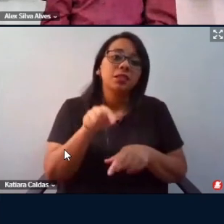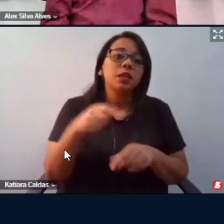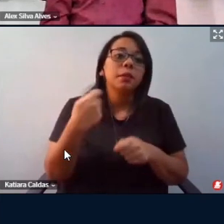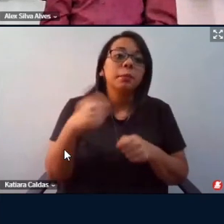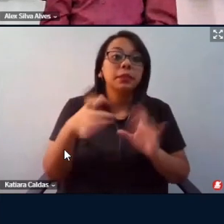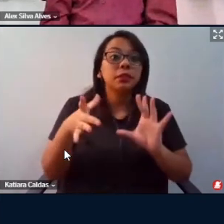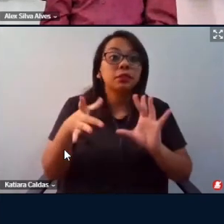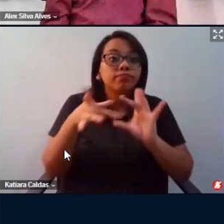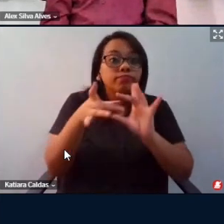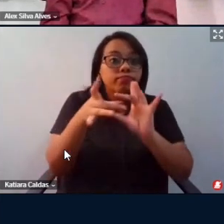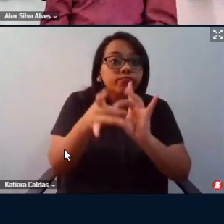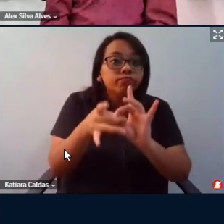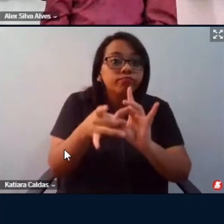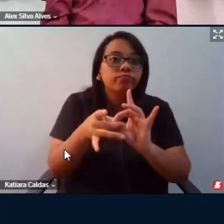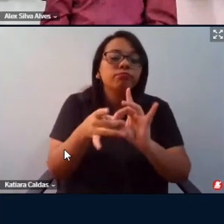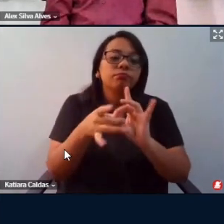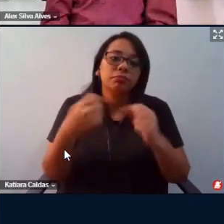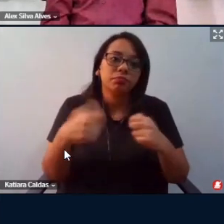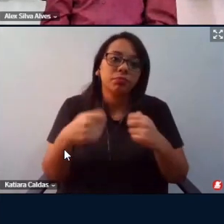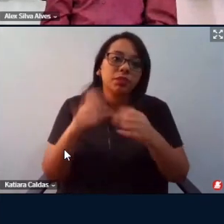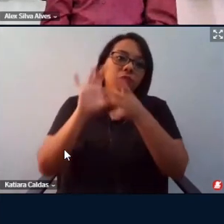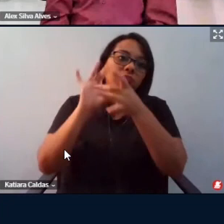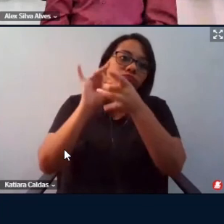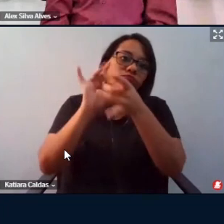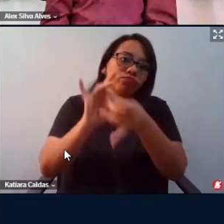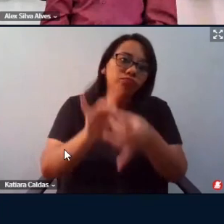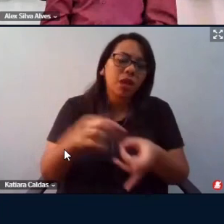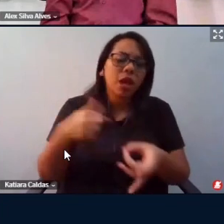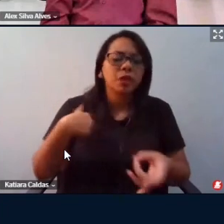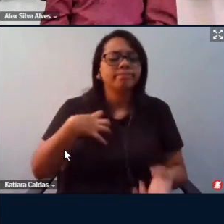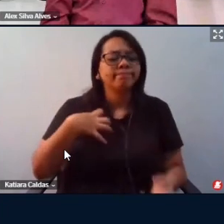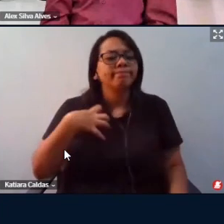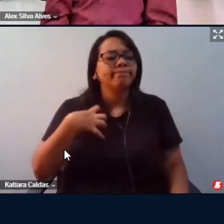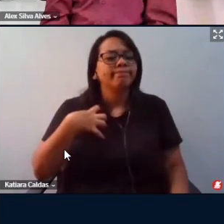que se encaixar. Então, eu tenho sentido esse problema muito grande.